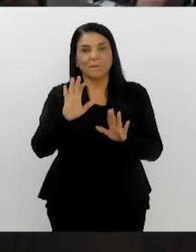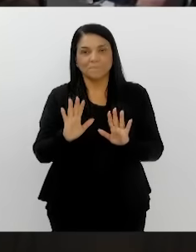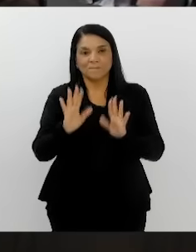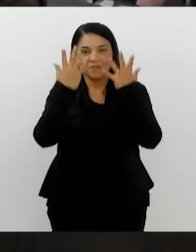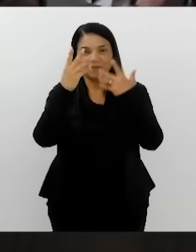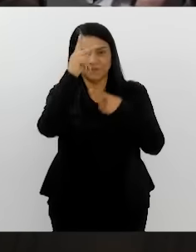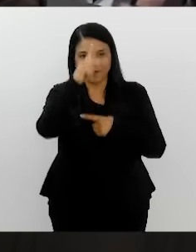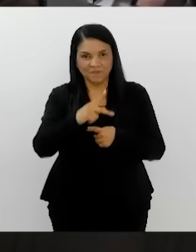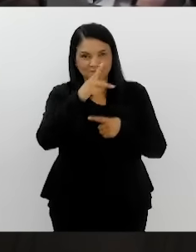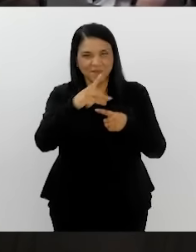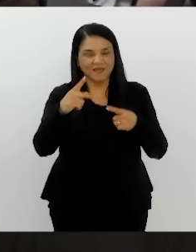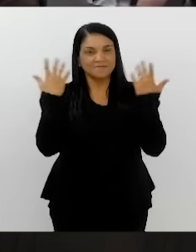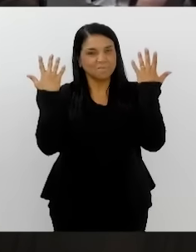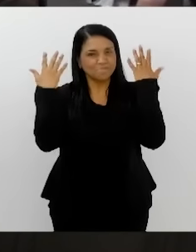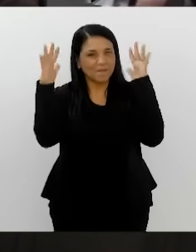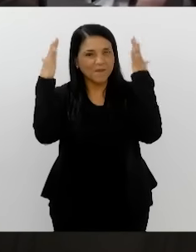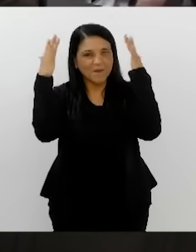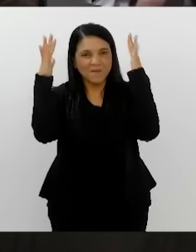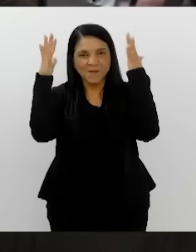os sacerdotes.